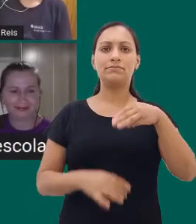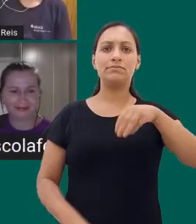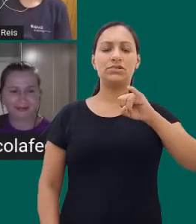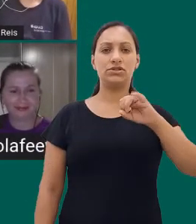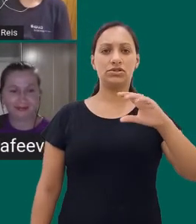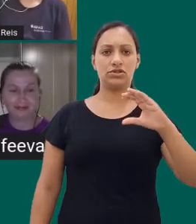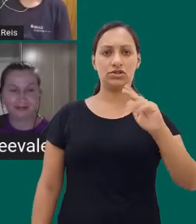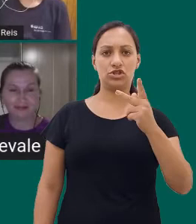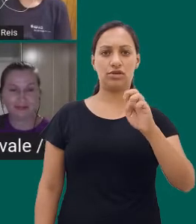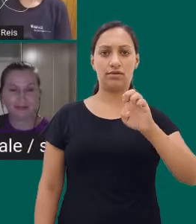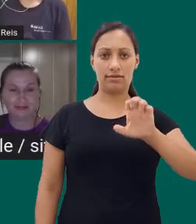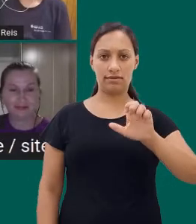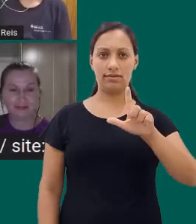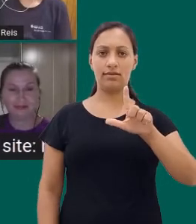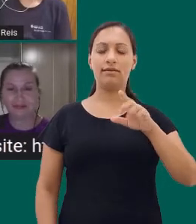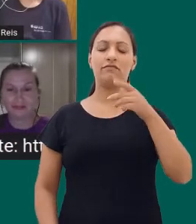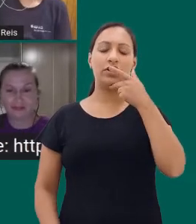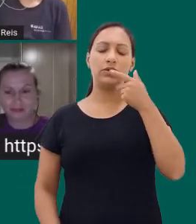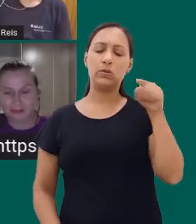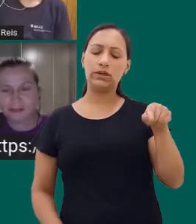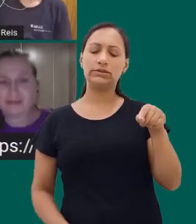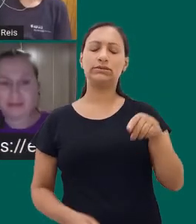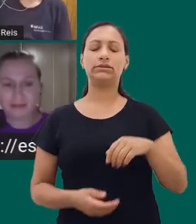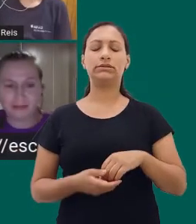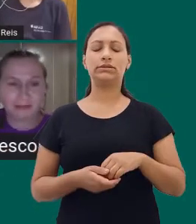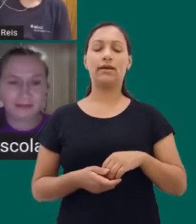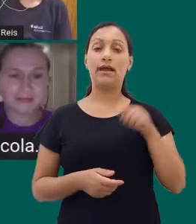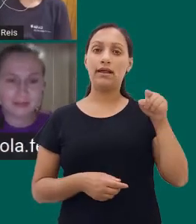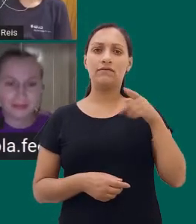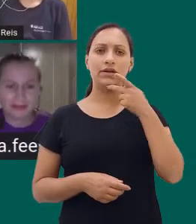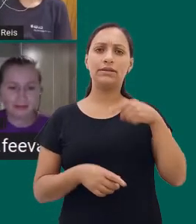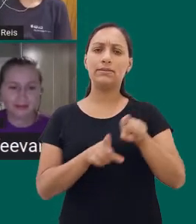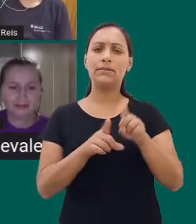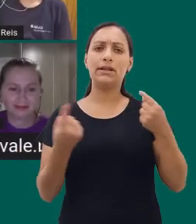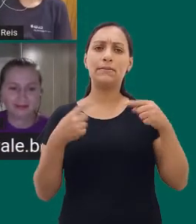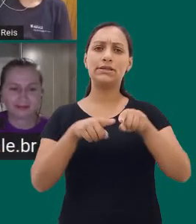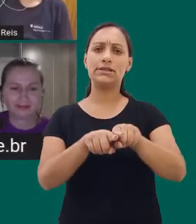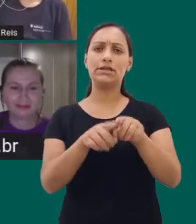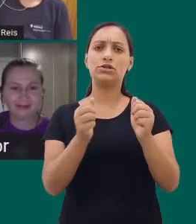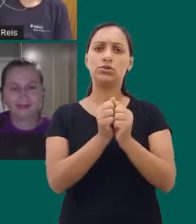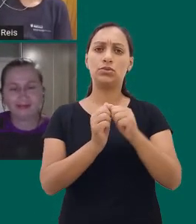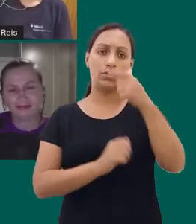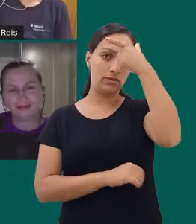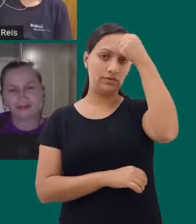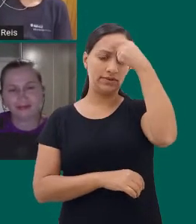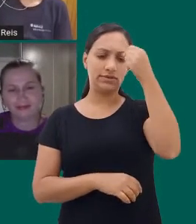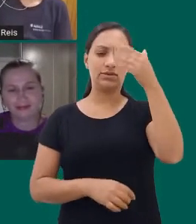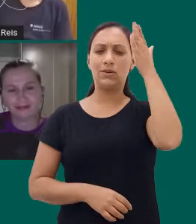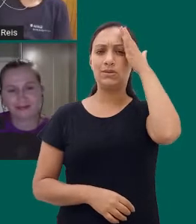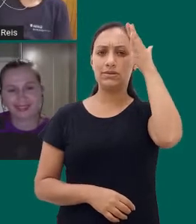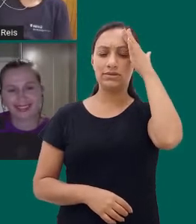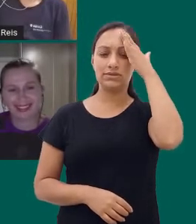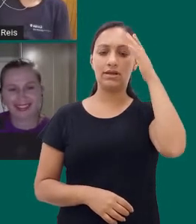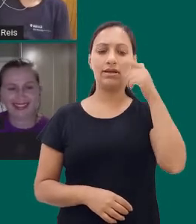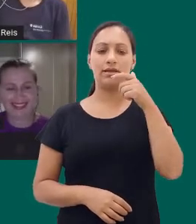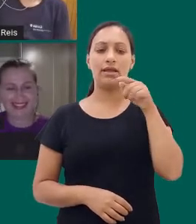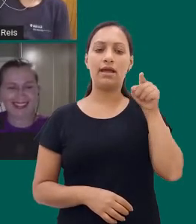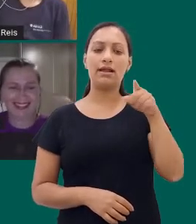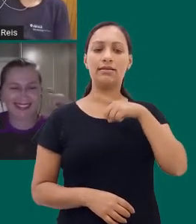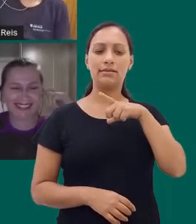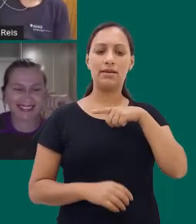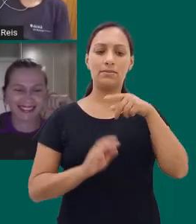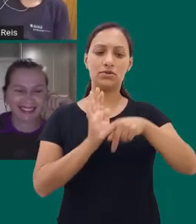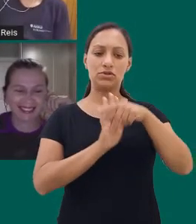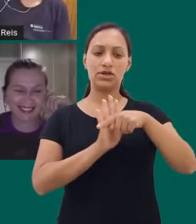questão o Samuel falou das pesquisas e a Mish falar da parceria com a universidade, porque eu sei que ela tem algum projeto que aconteceu,